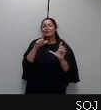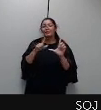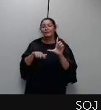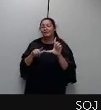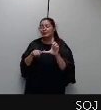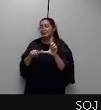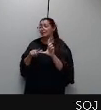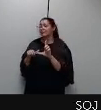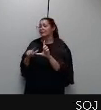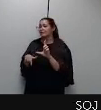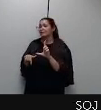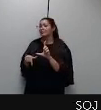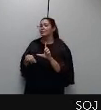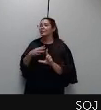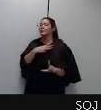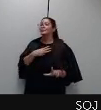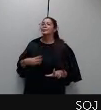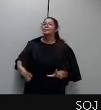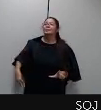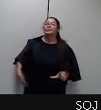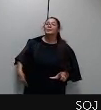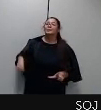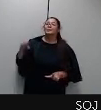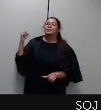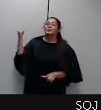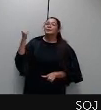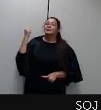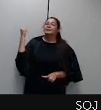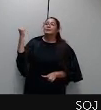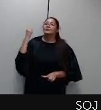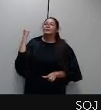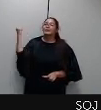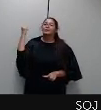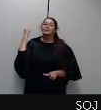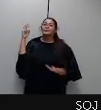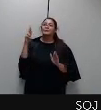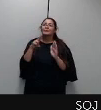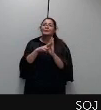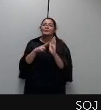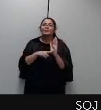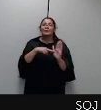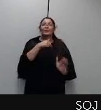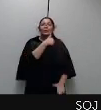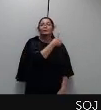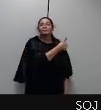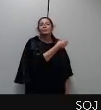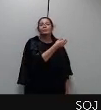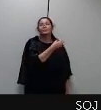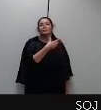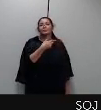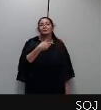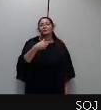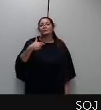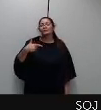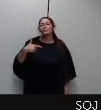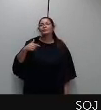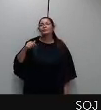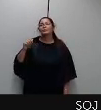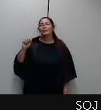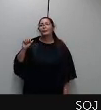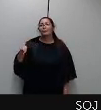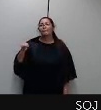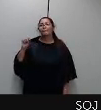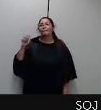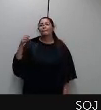é O agravo em recurso especial de número 1 milhão 72 1928 de São Paulo